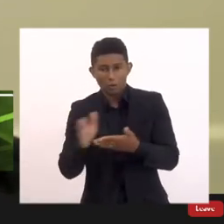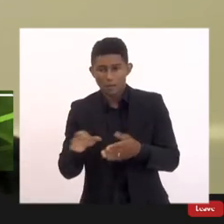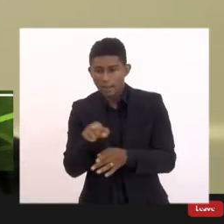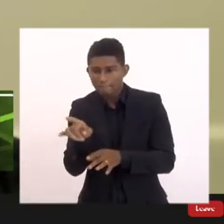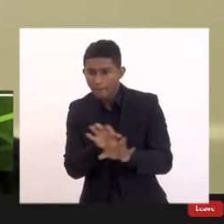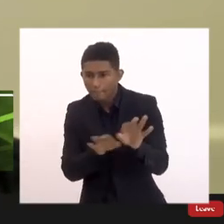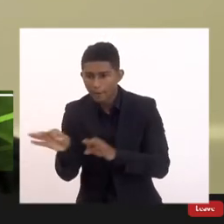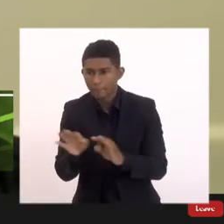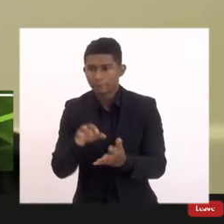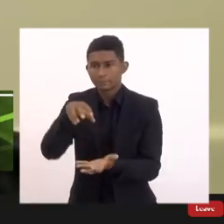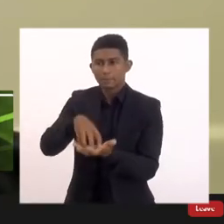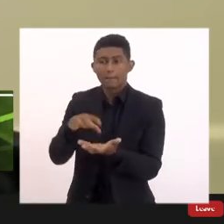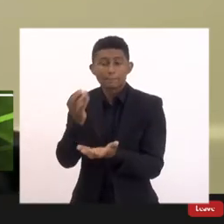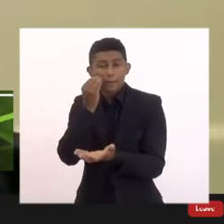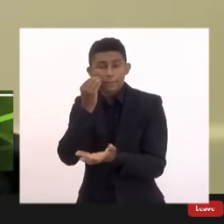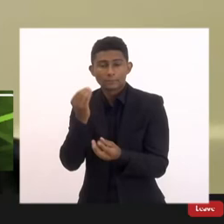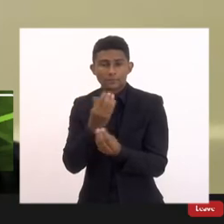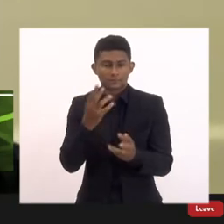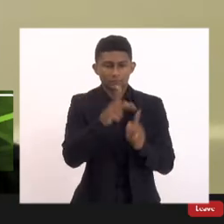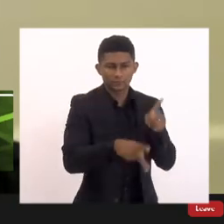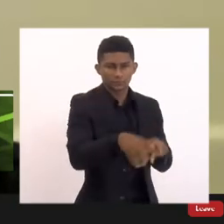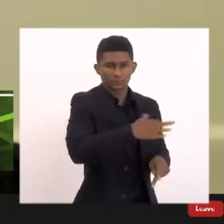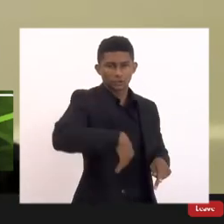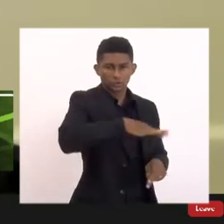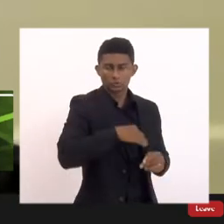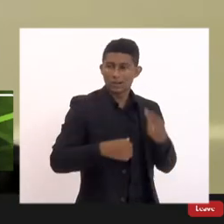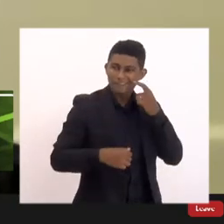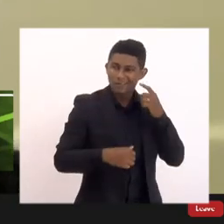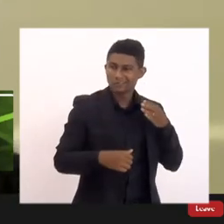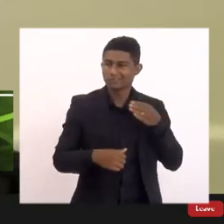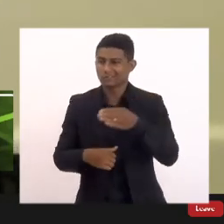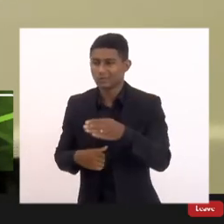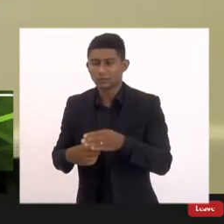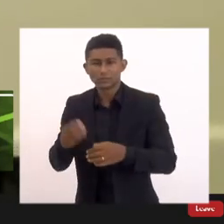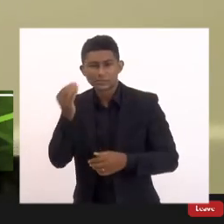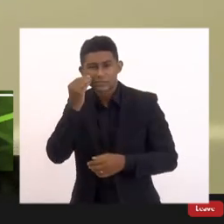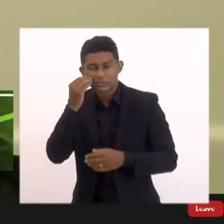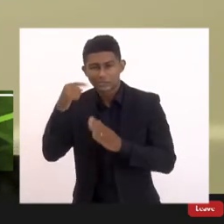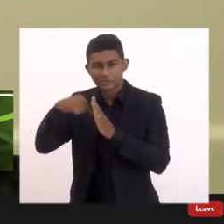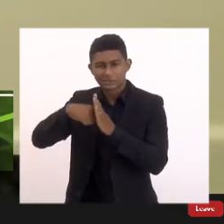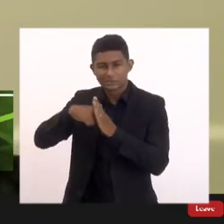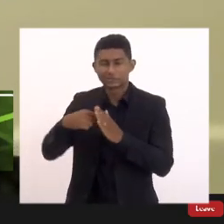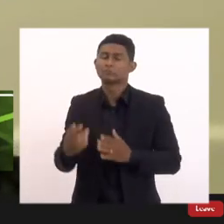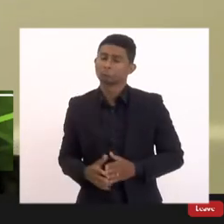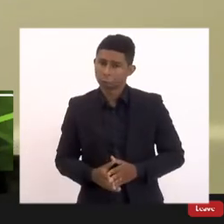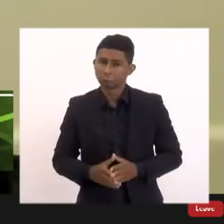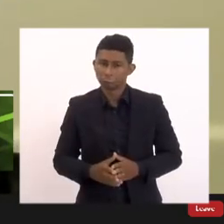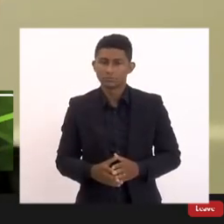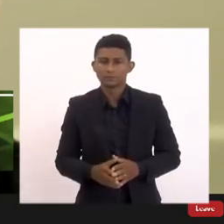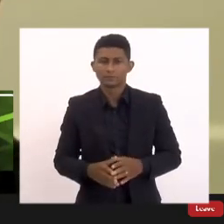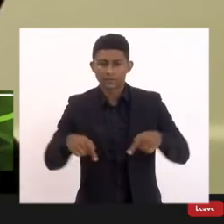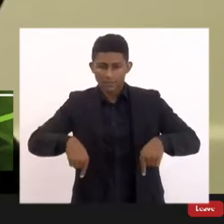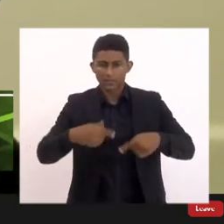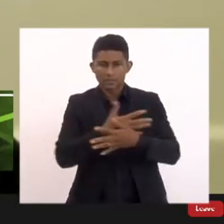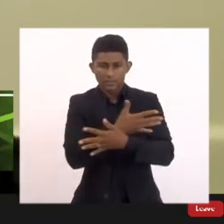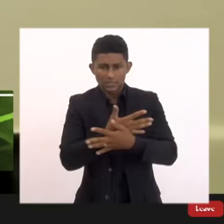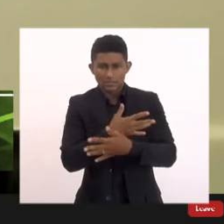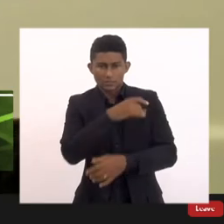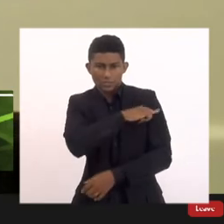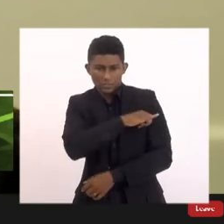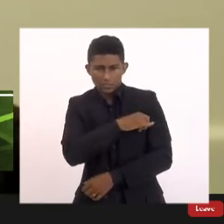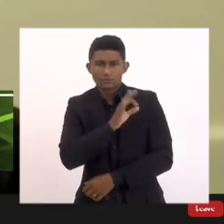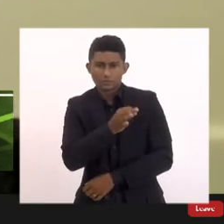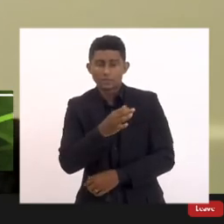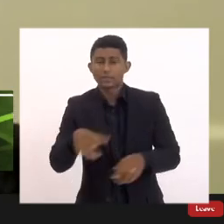acesso à população. Isso aconteceu não só na capital, mas vários municípios têm montado centros de testagem. Isso